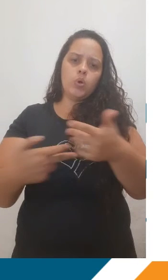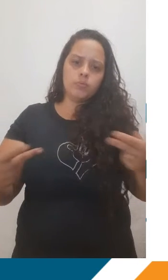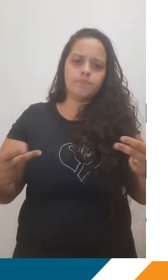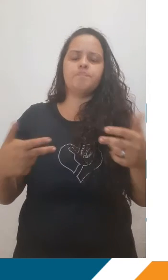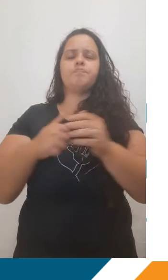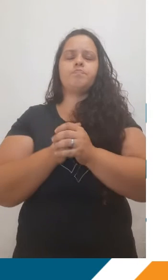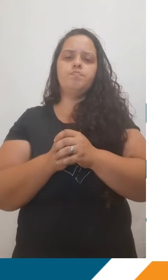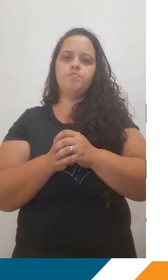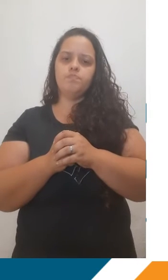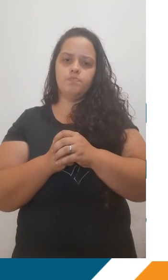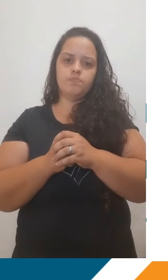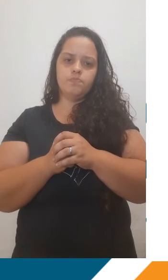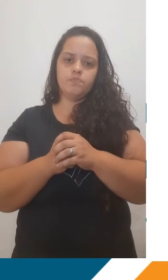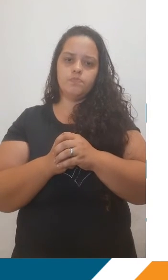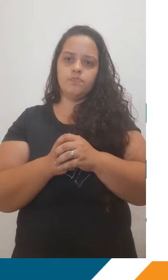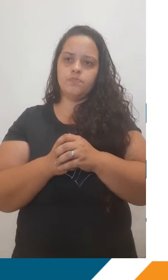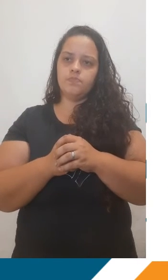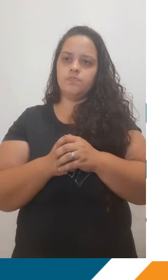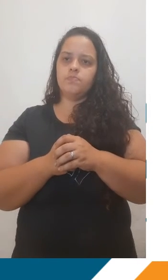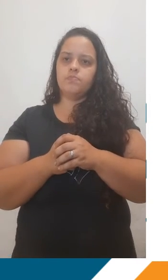fazer a prova.